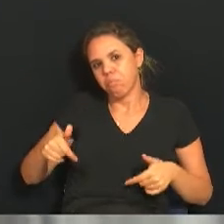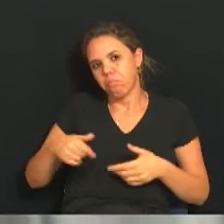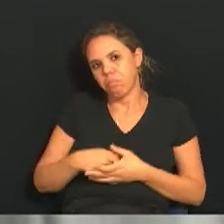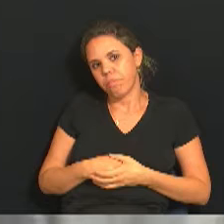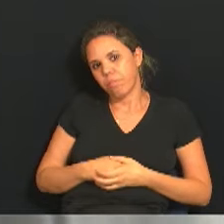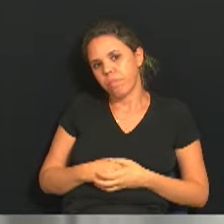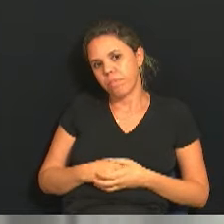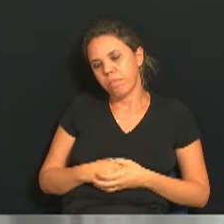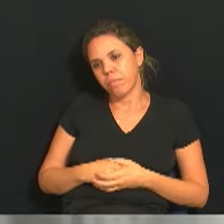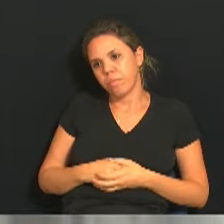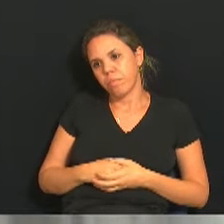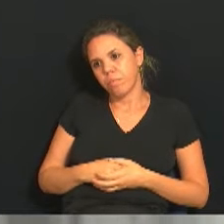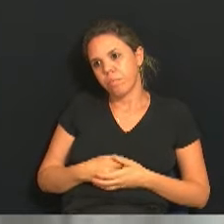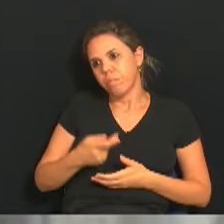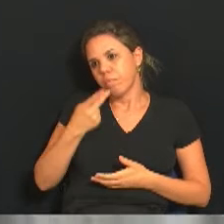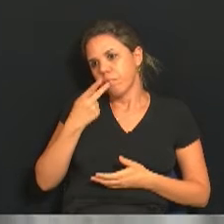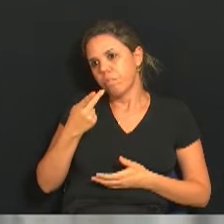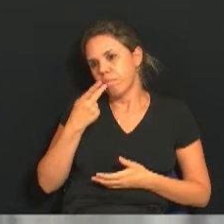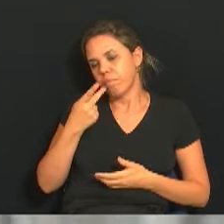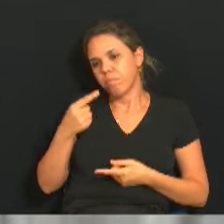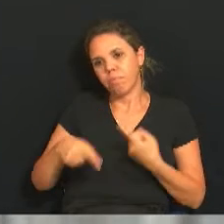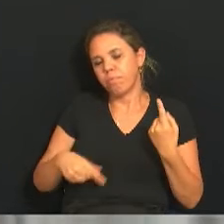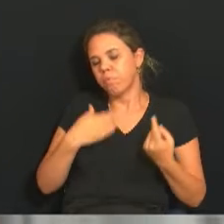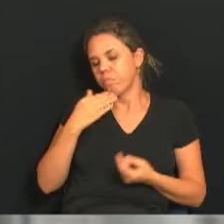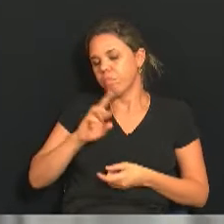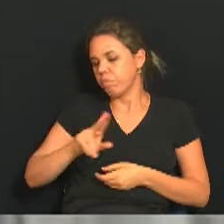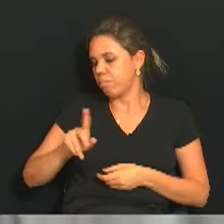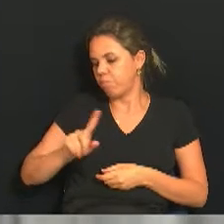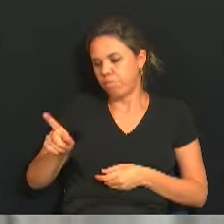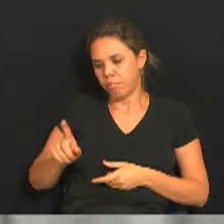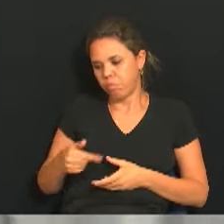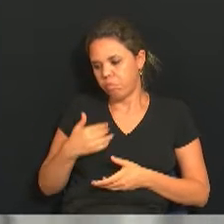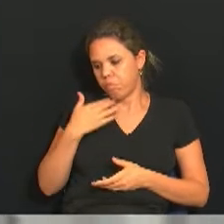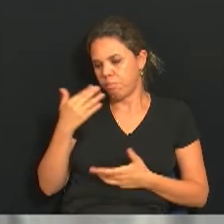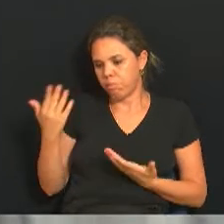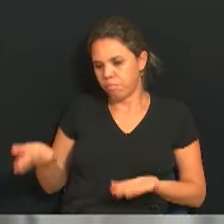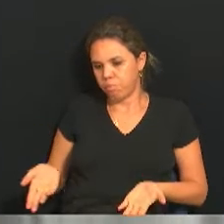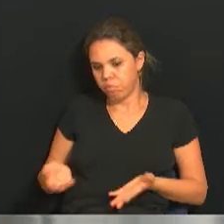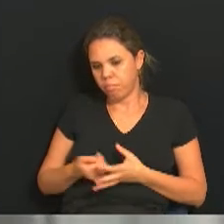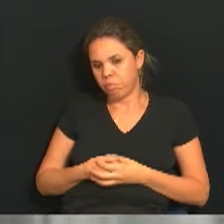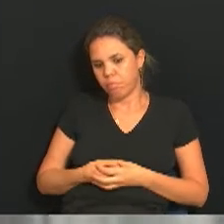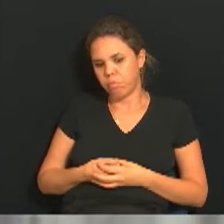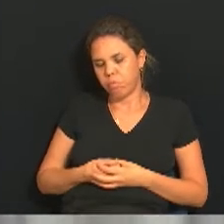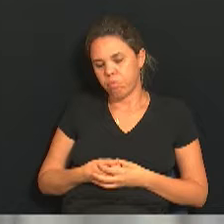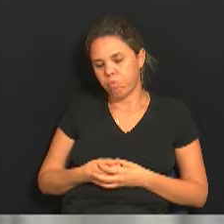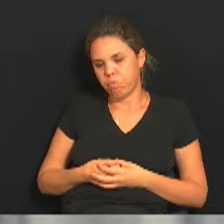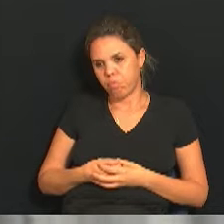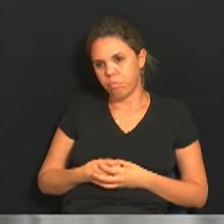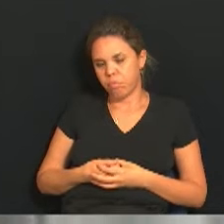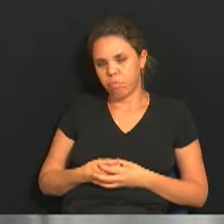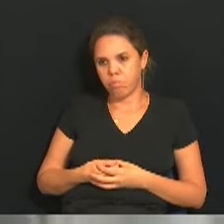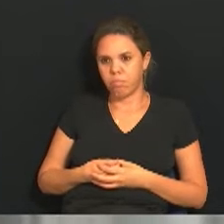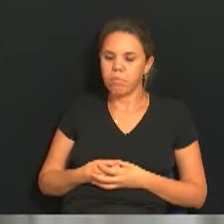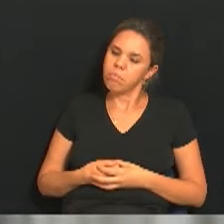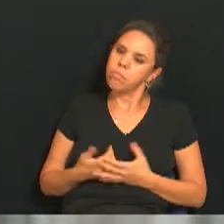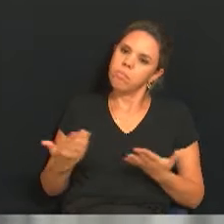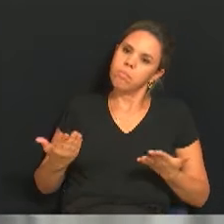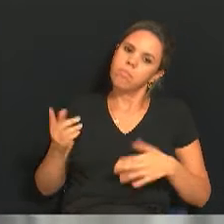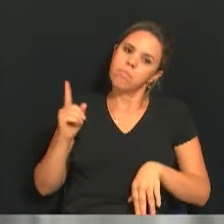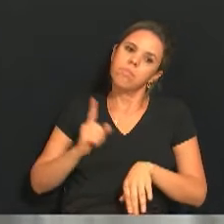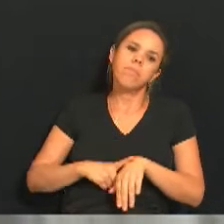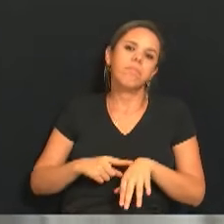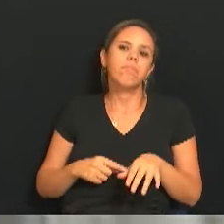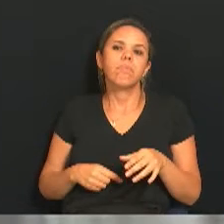decisões e fala algumas coisas que não é a verdade que nós estamos fazendo em Campinas. Uma delas foi agora há pouco tempo,